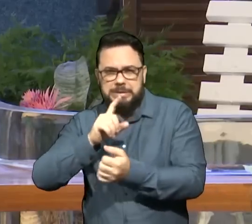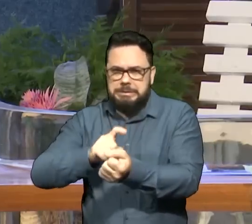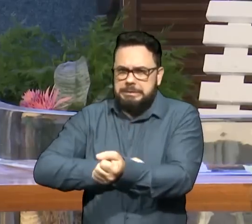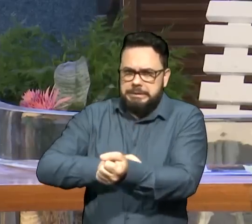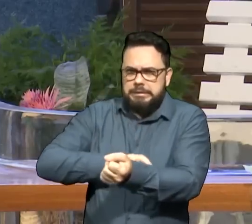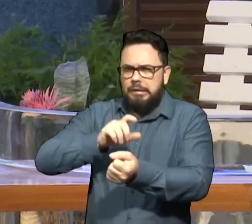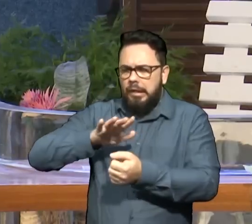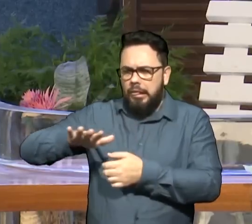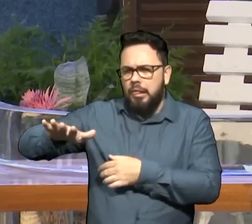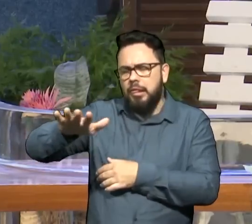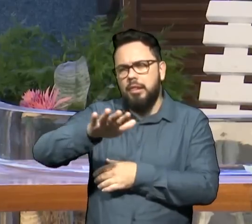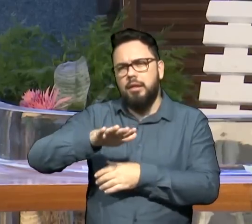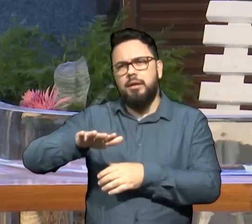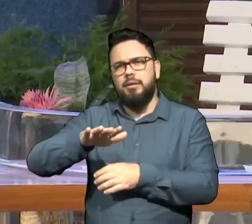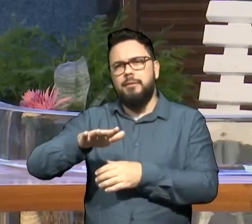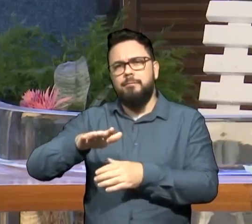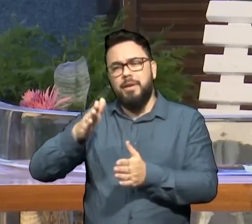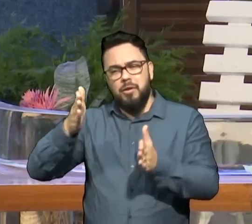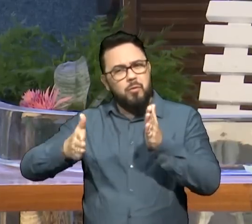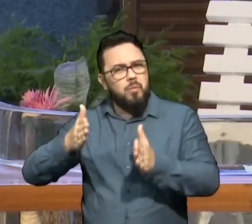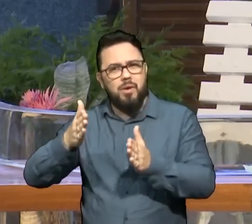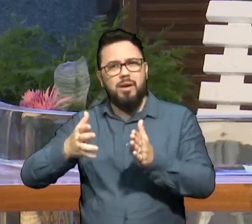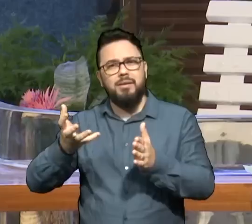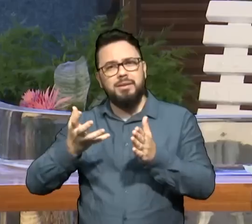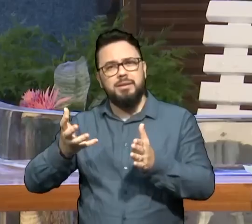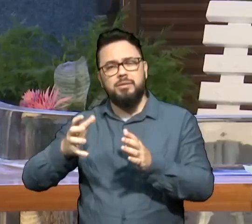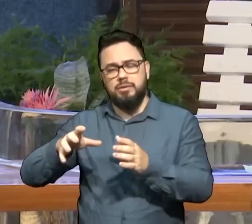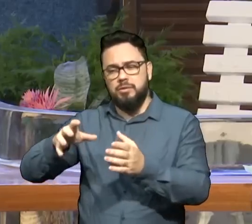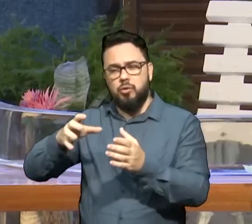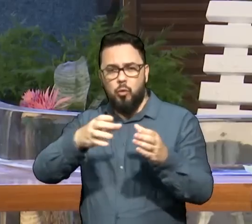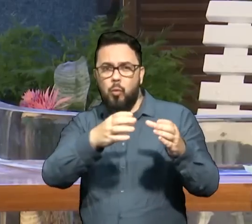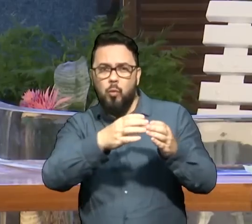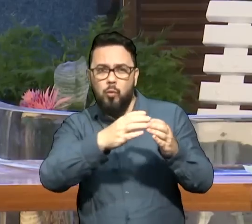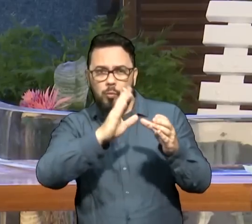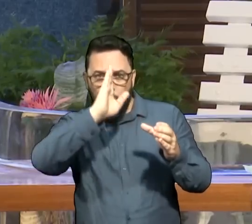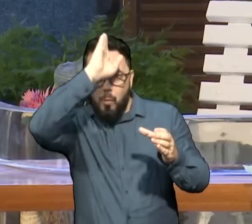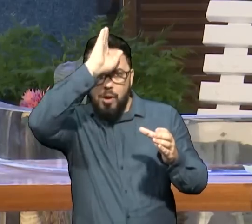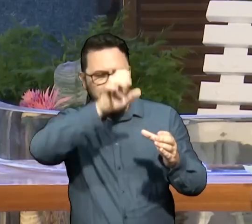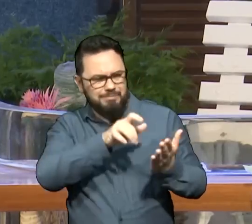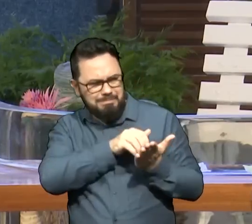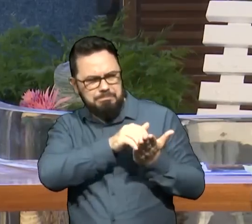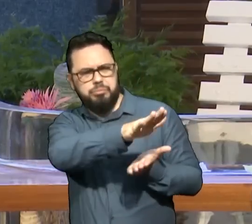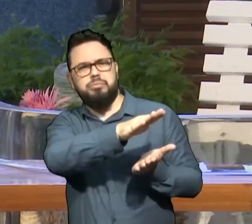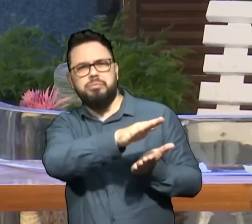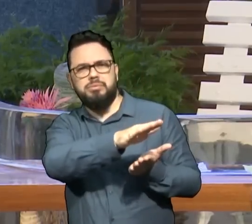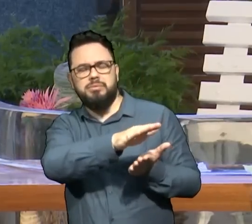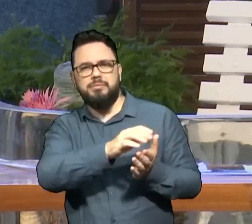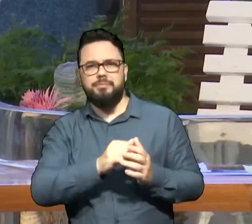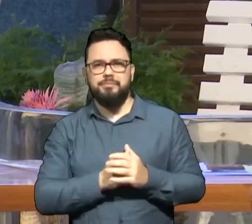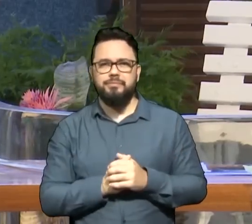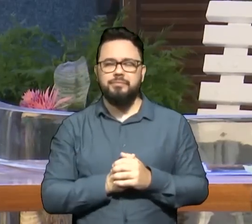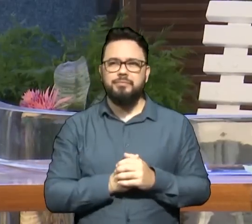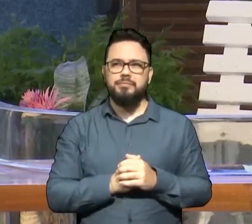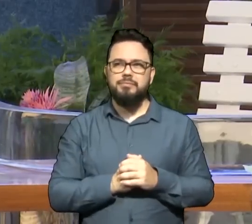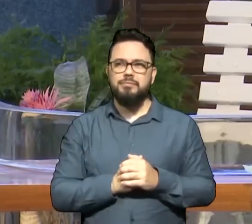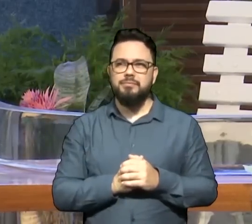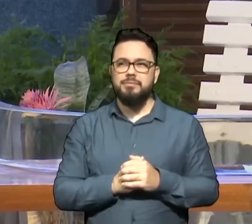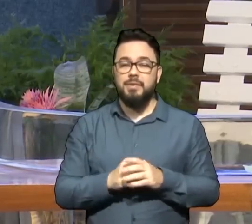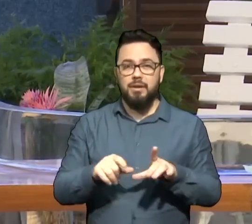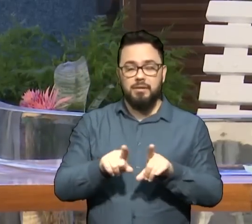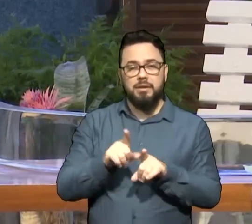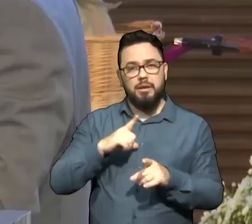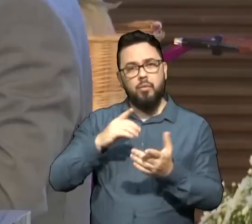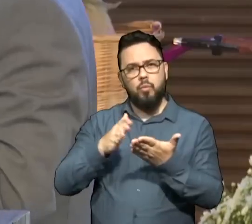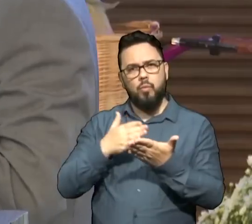dizer João nasce numa época em que eles queriam expulsar os romanos de qualquer maneira e existe inclusive um livro que eu li